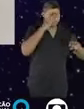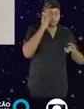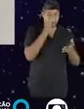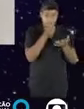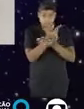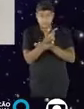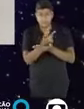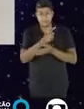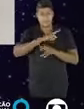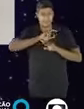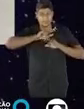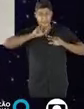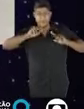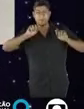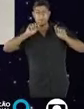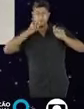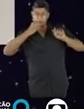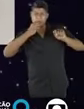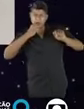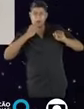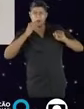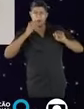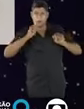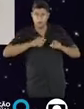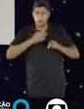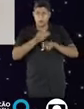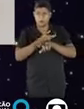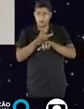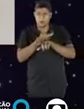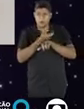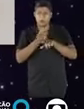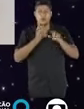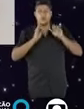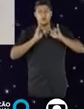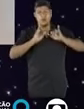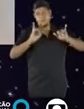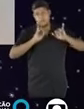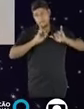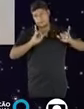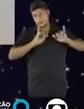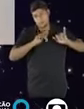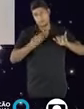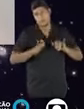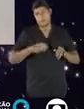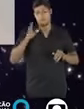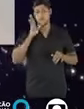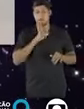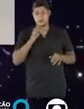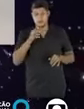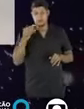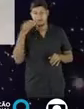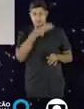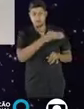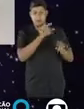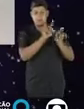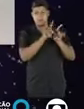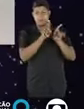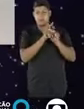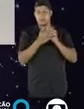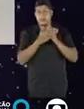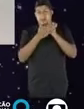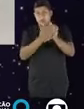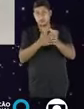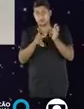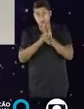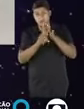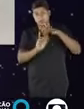consumidores. Enfim, vale muito a pena as pessoas acessarem para procurar, para ter essa informação. Acho que, Mariana, seria bem legal você ir lá também e ajudar o